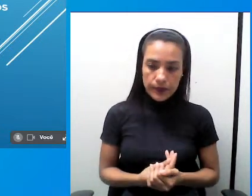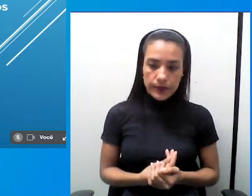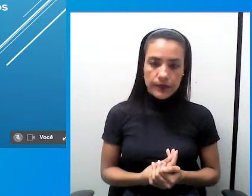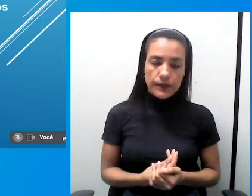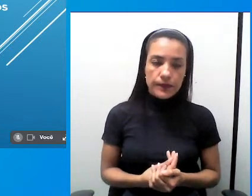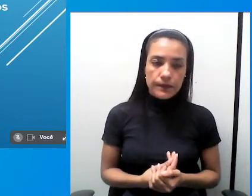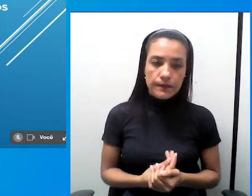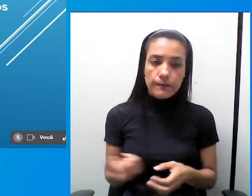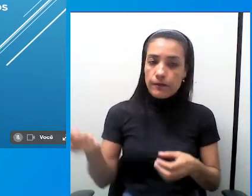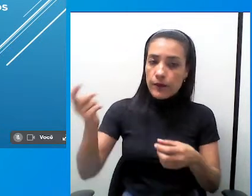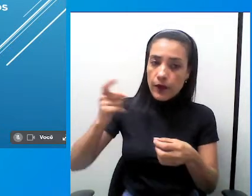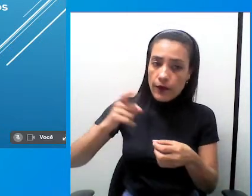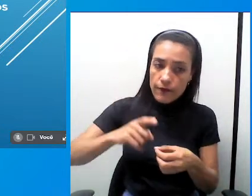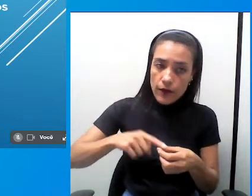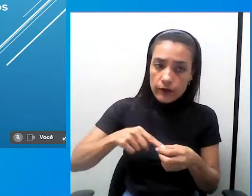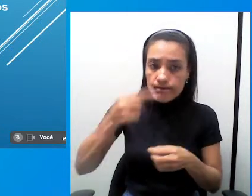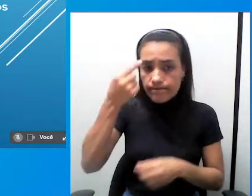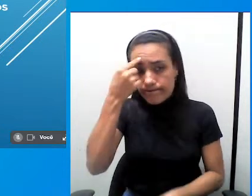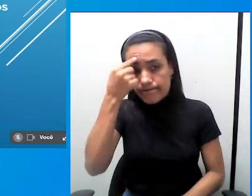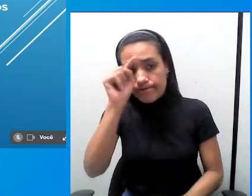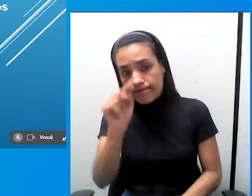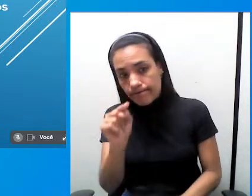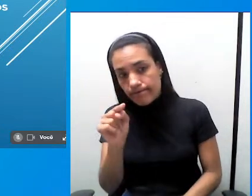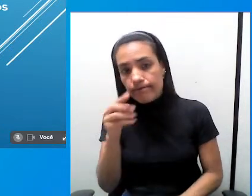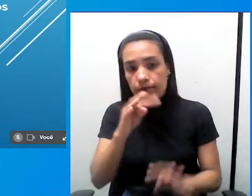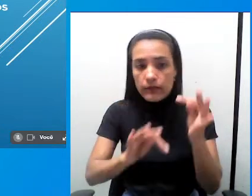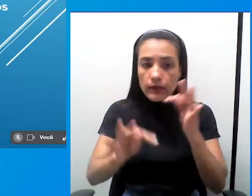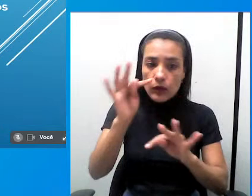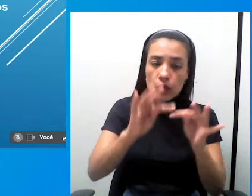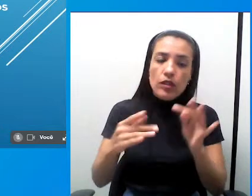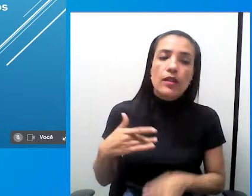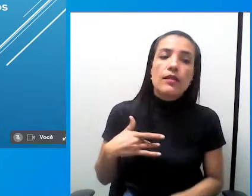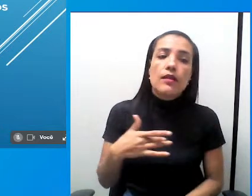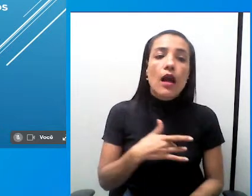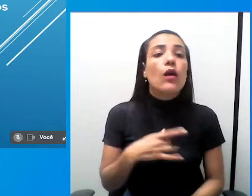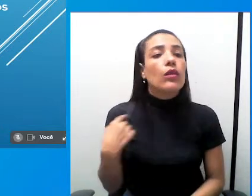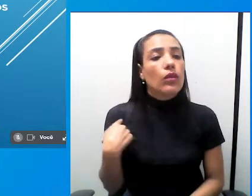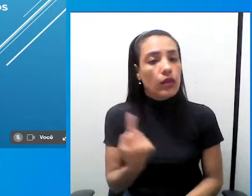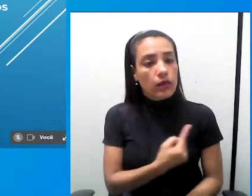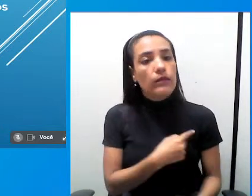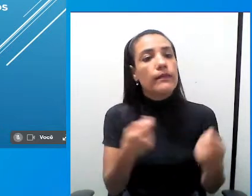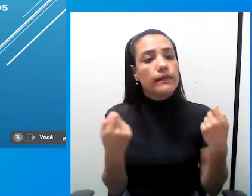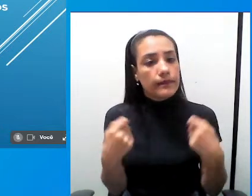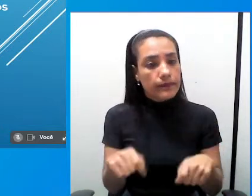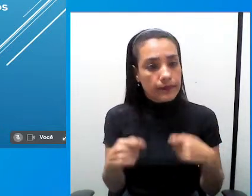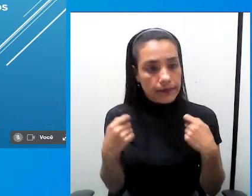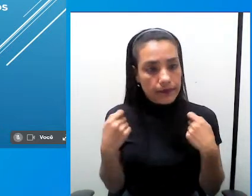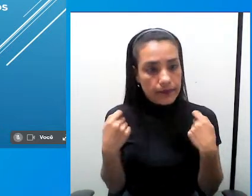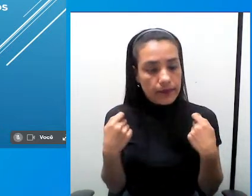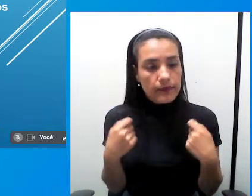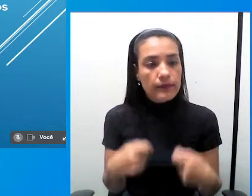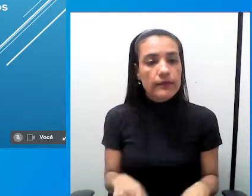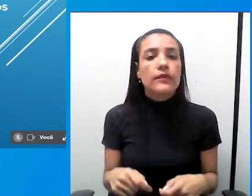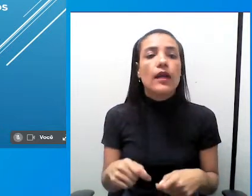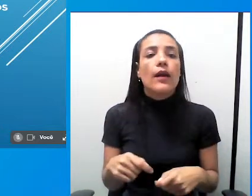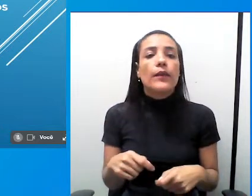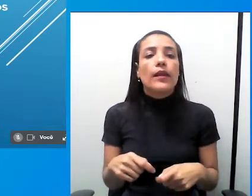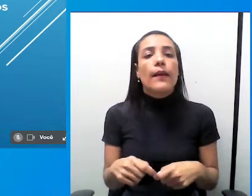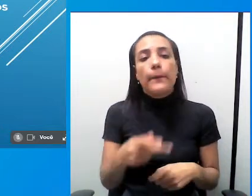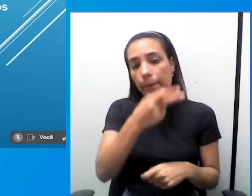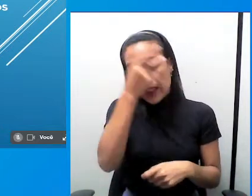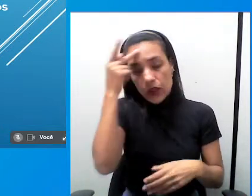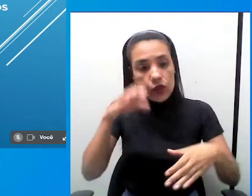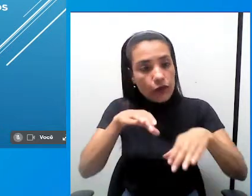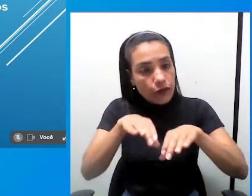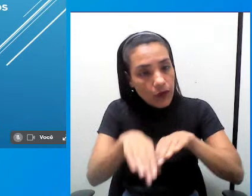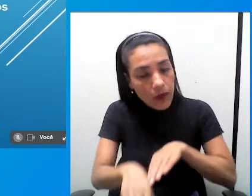essa ideia do curso de tecnologia em gestão em saúde, nós precisávamos, por uma demanda da comunidade, formar administradores especificamente